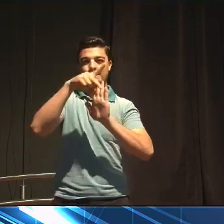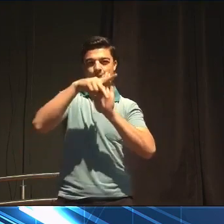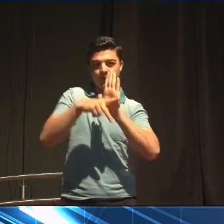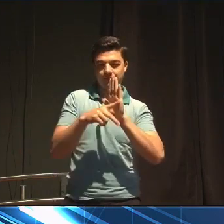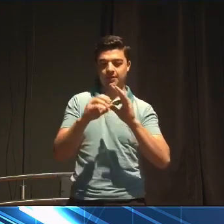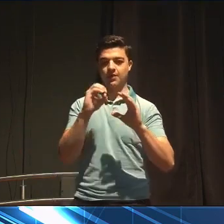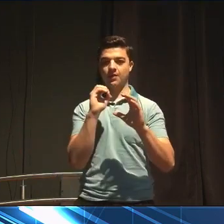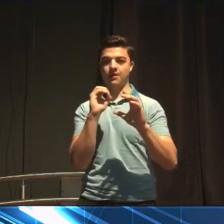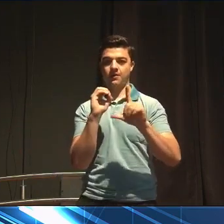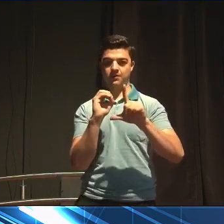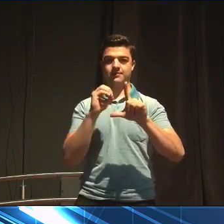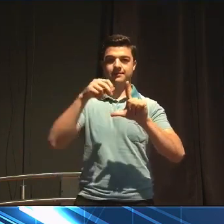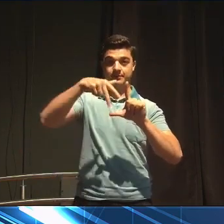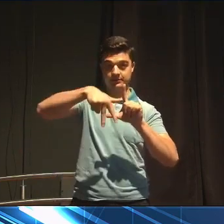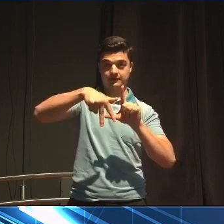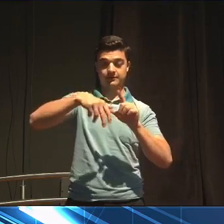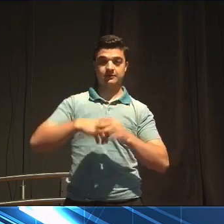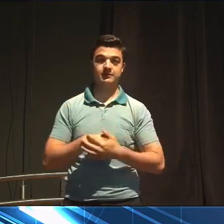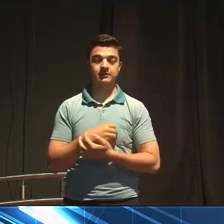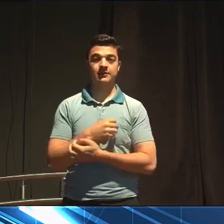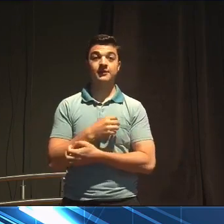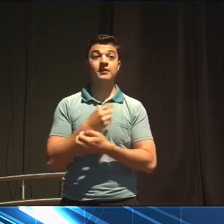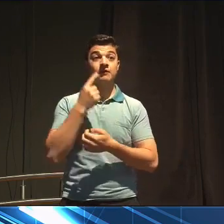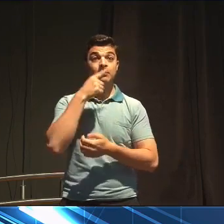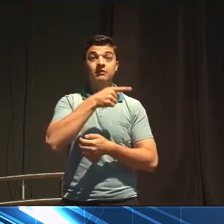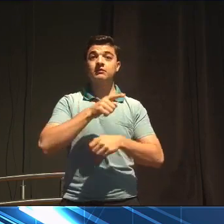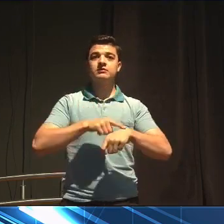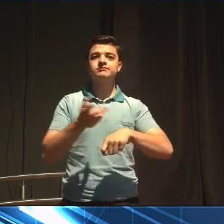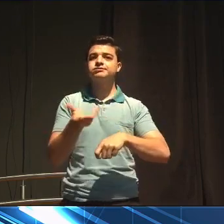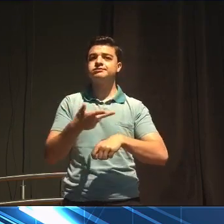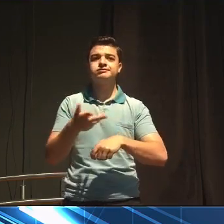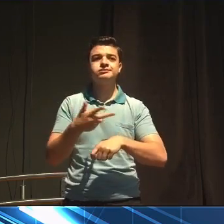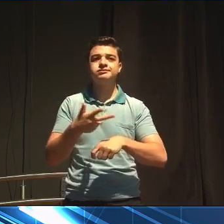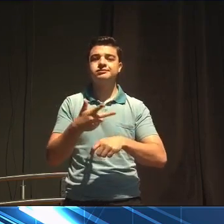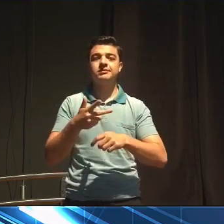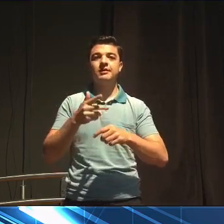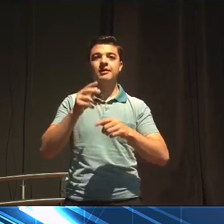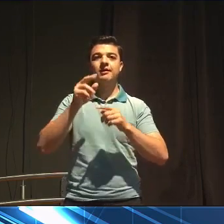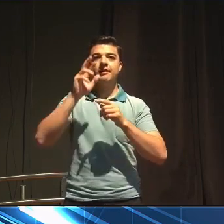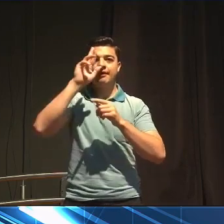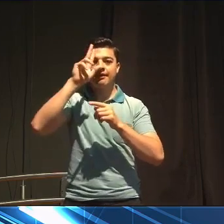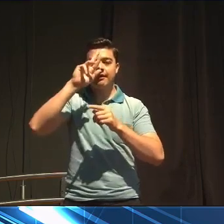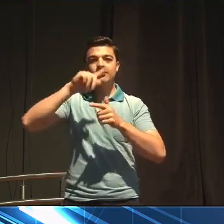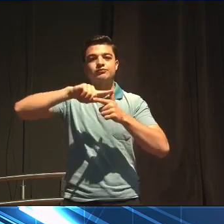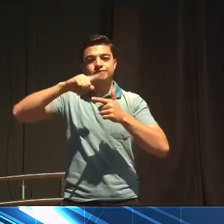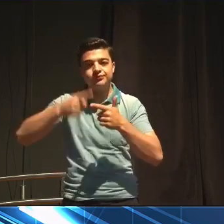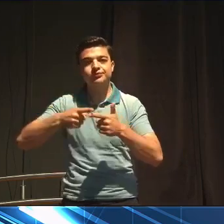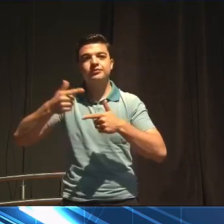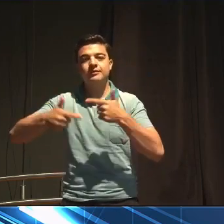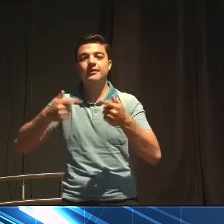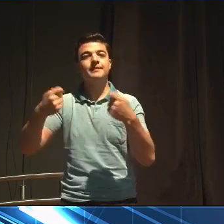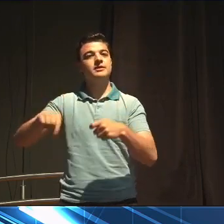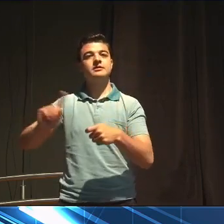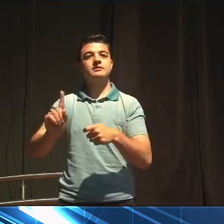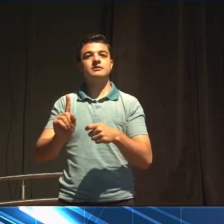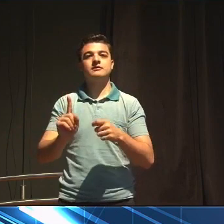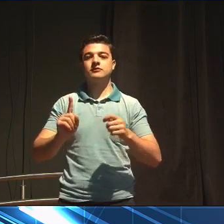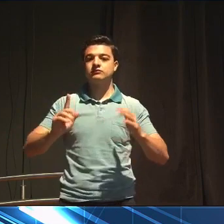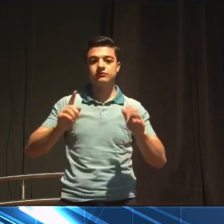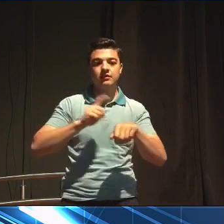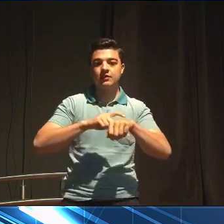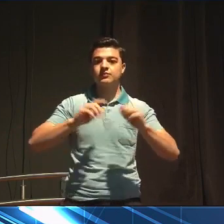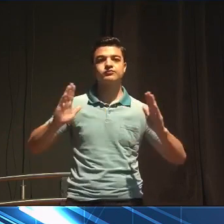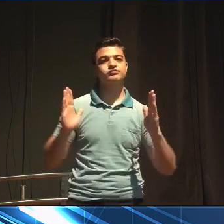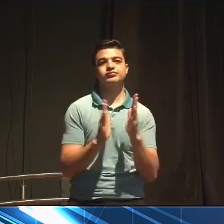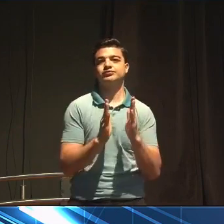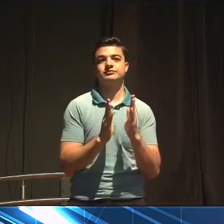resumo, você reduz o custo de produção e o retrabalho, principalmente, você aumenta o valor da sua infraestrutura atual, porque você